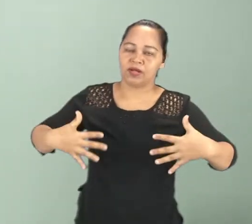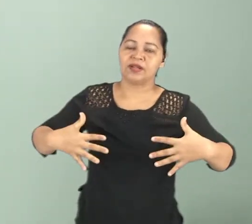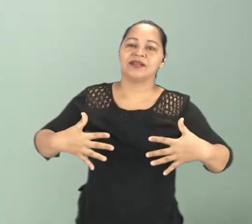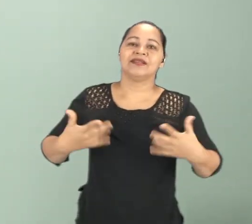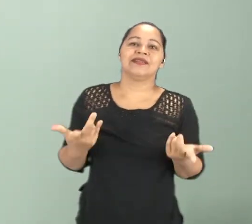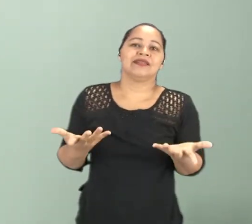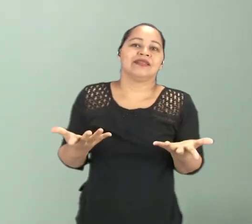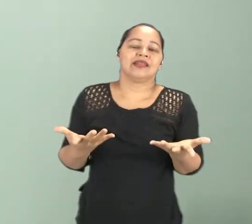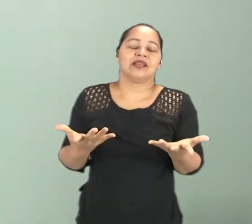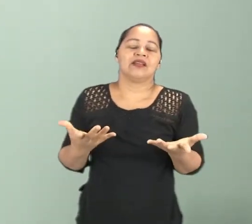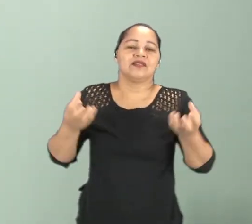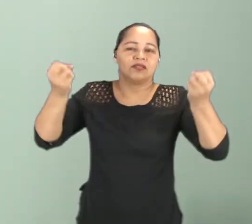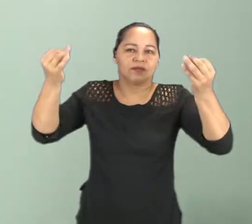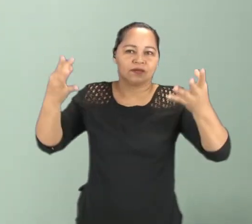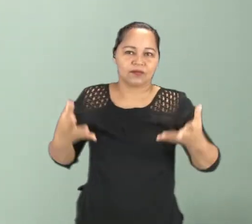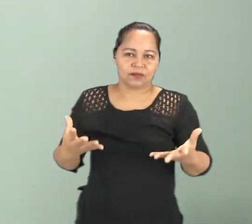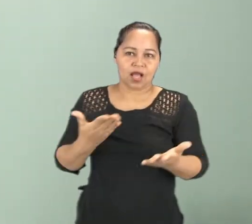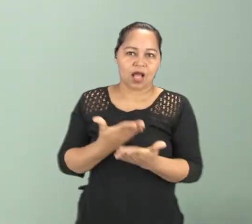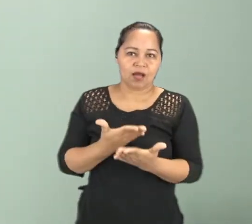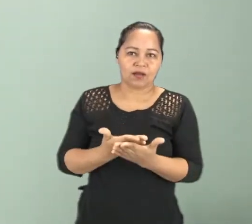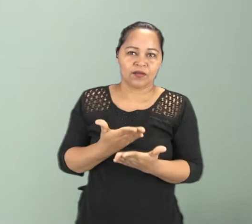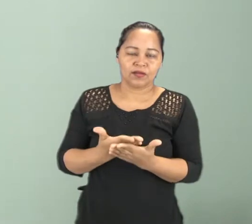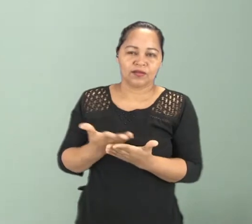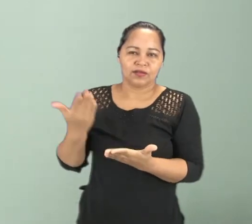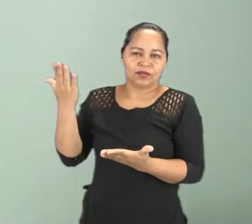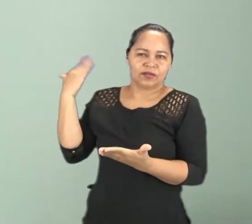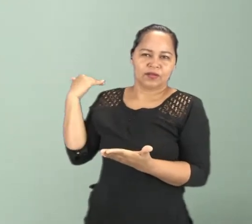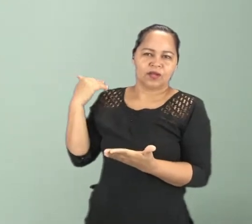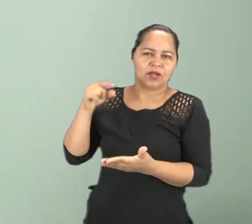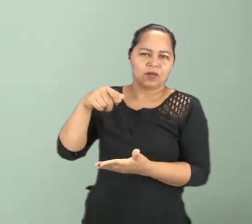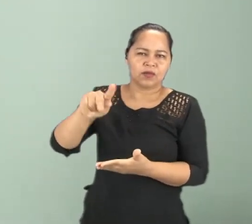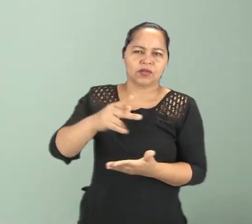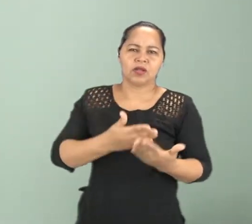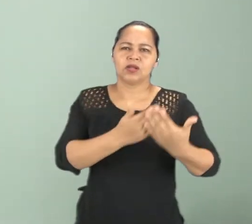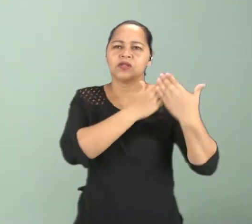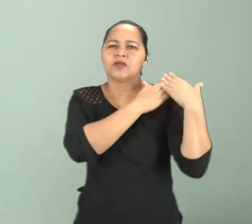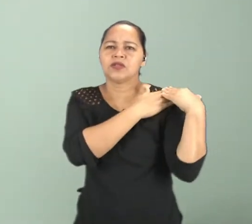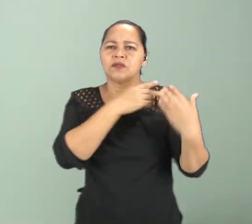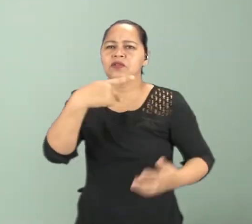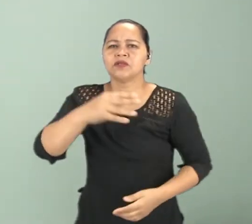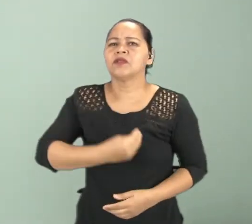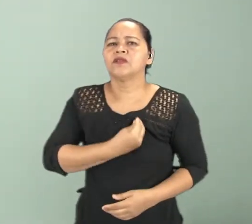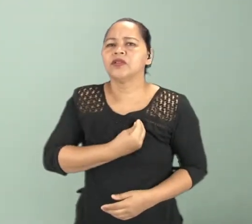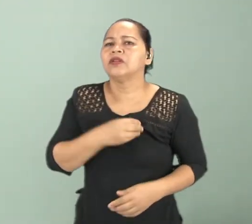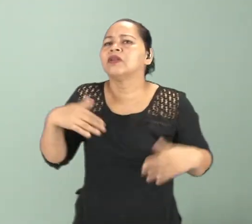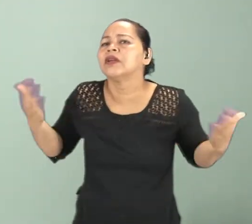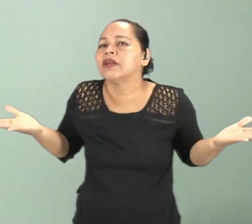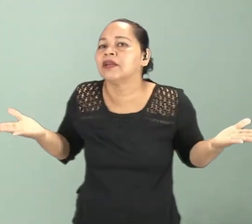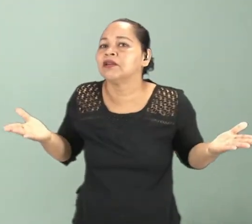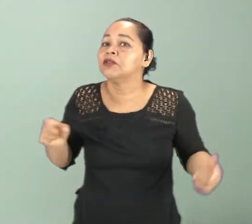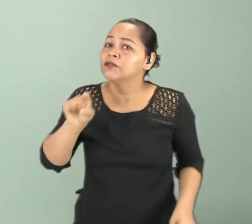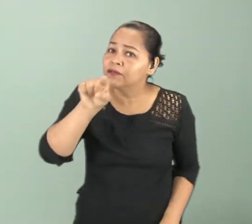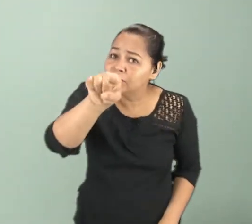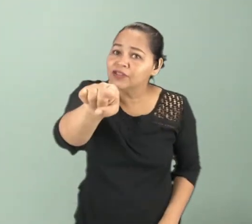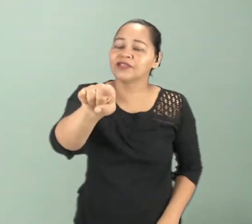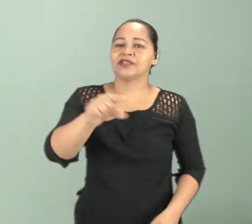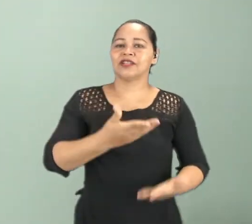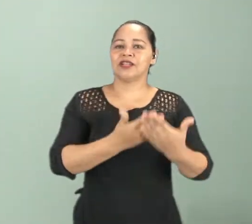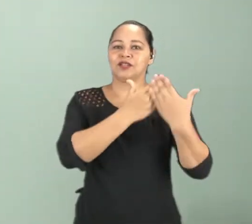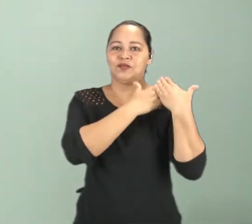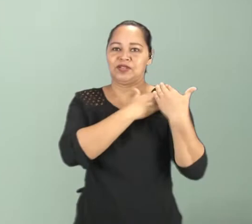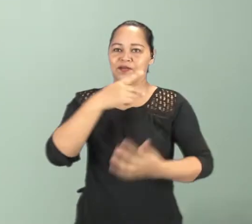aulas anteriores, quem é o responsável pela sua vida, pelo projeto da sua vida? É só você. Como eu estou dizendo que você é